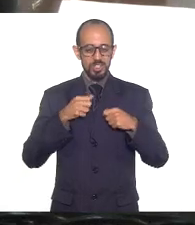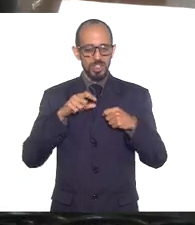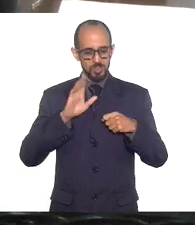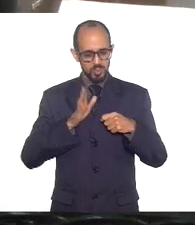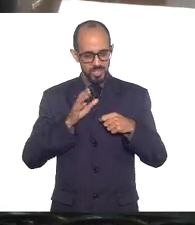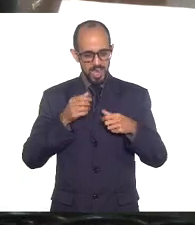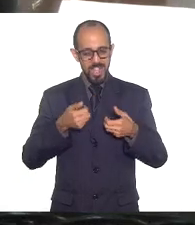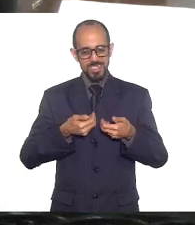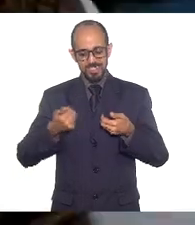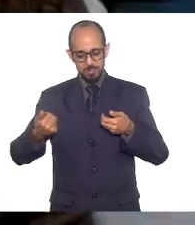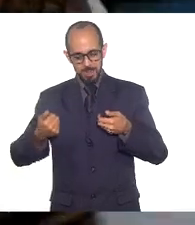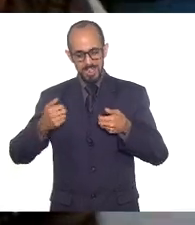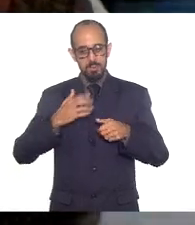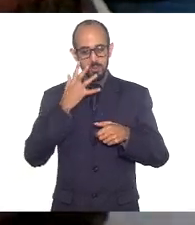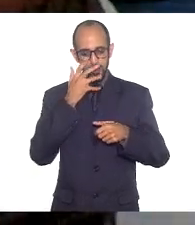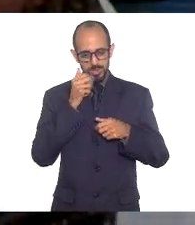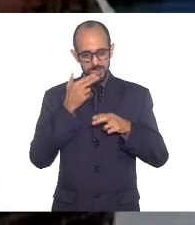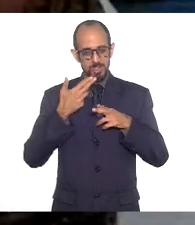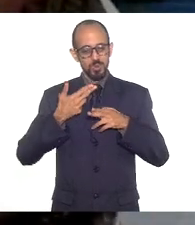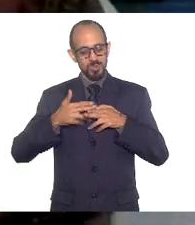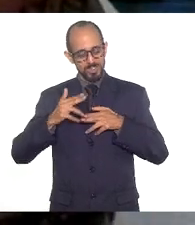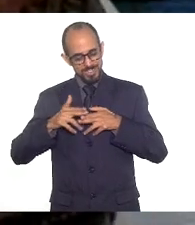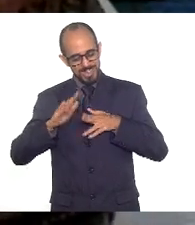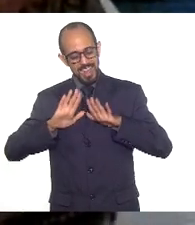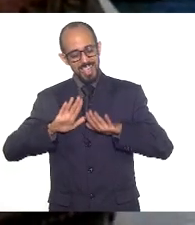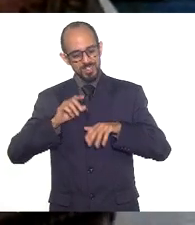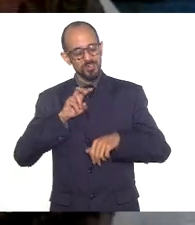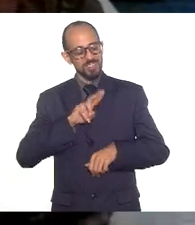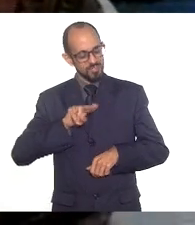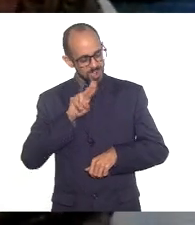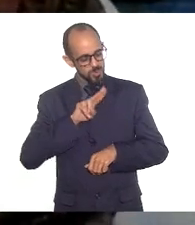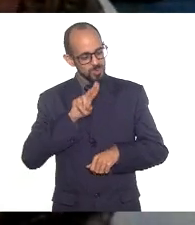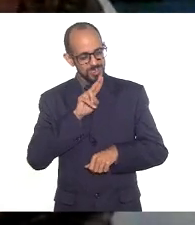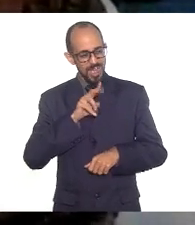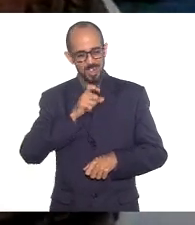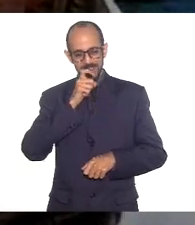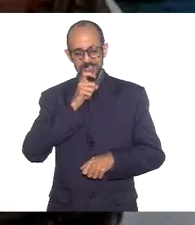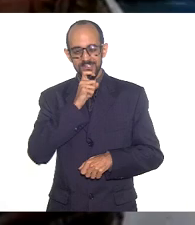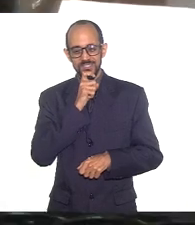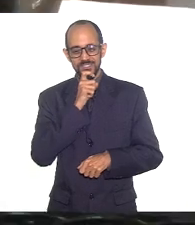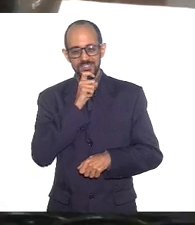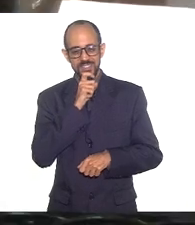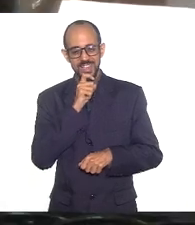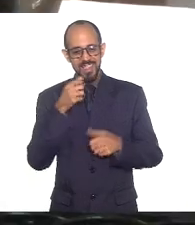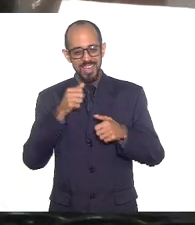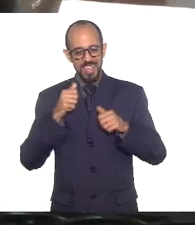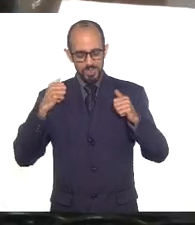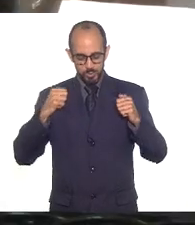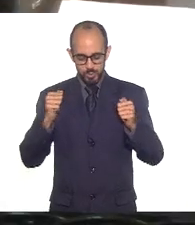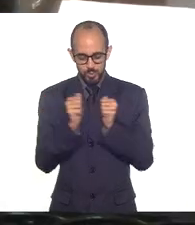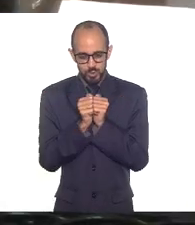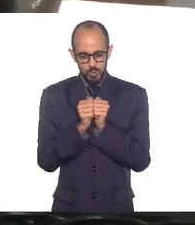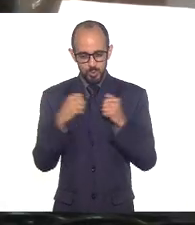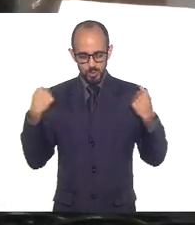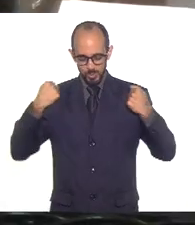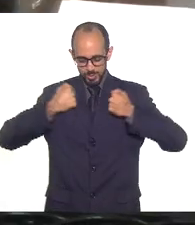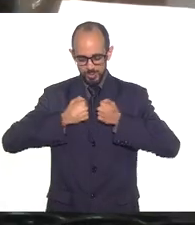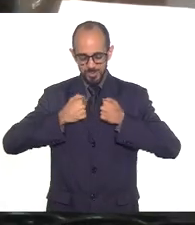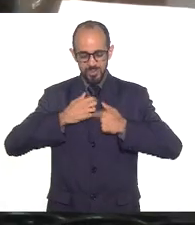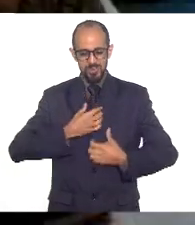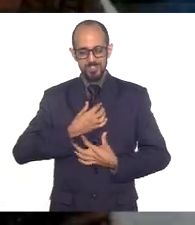bonito e discreto e você vai usar no inverno em baixo do seu paletó e com a sua gravata